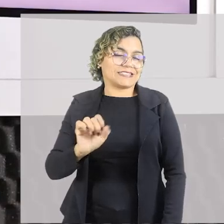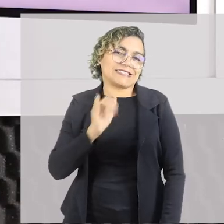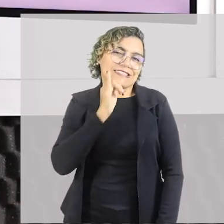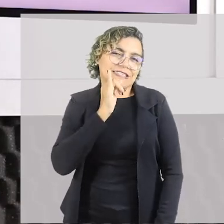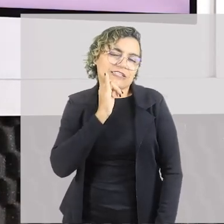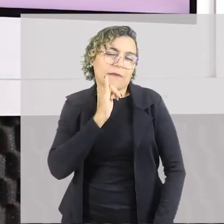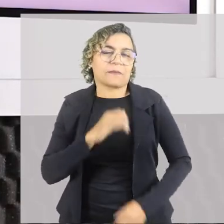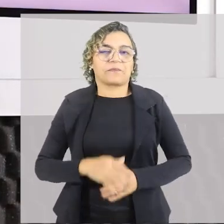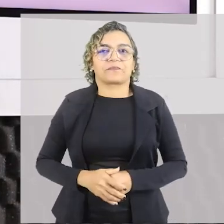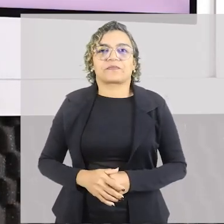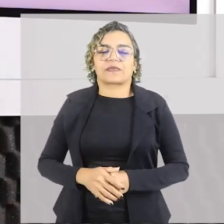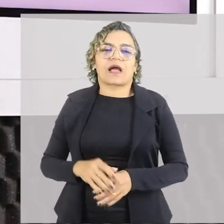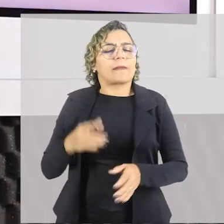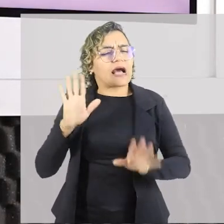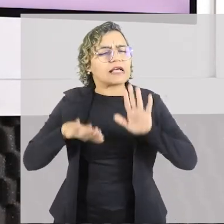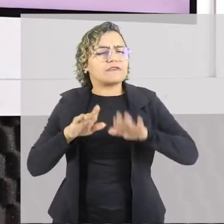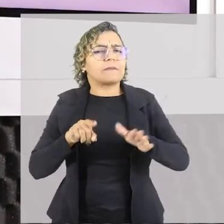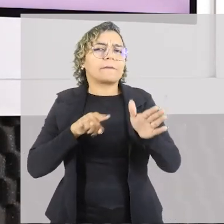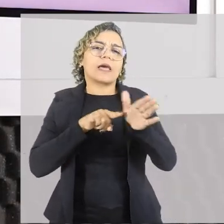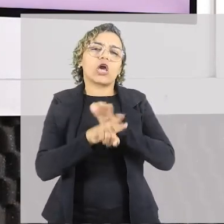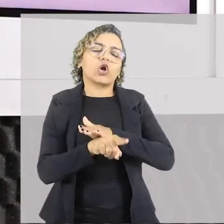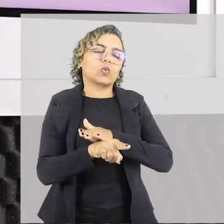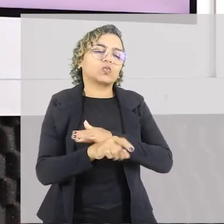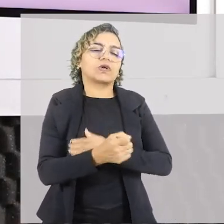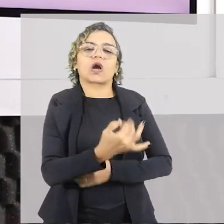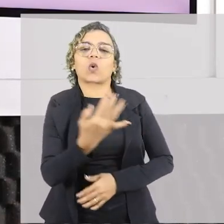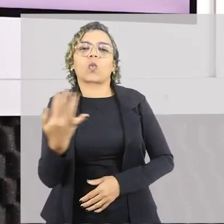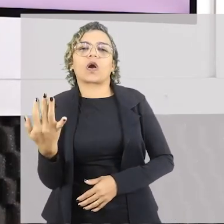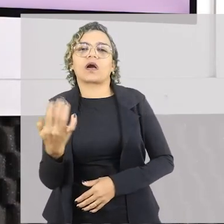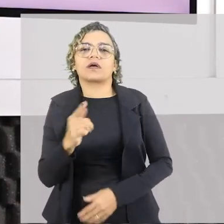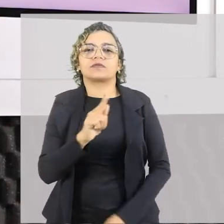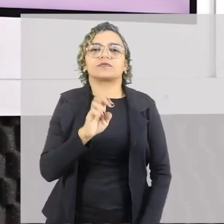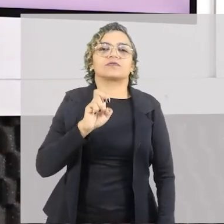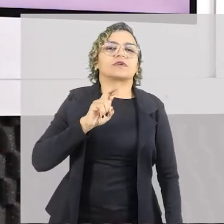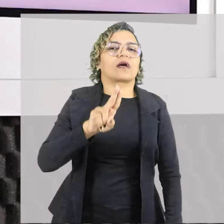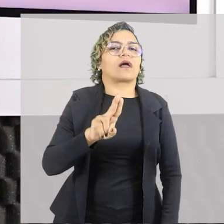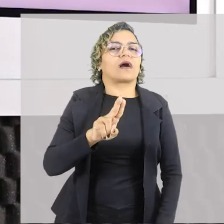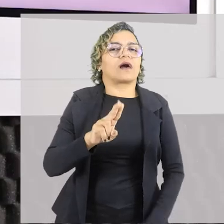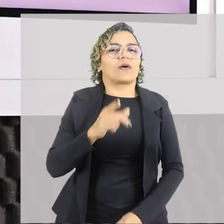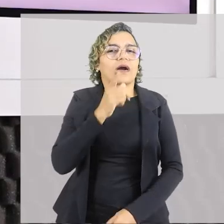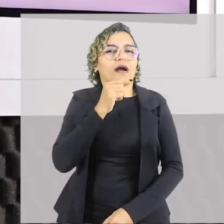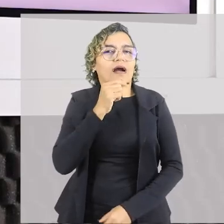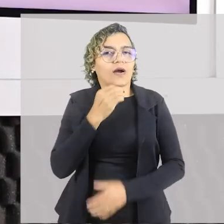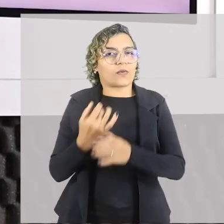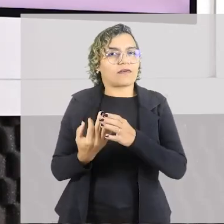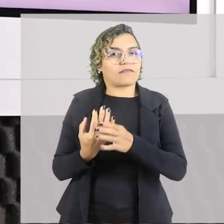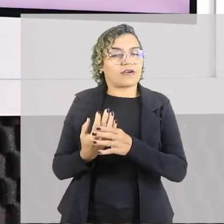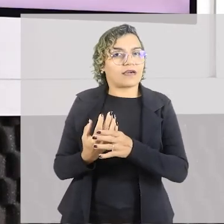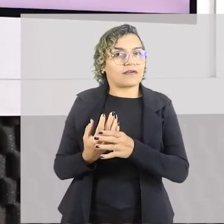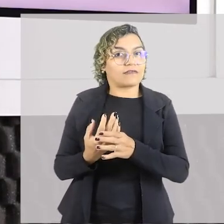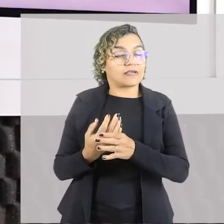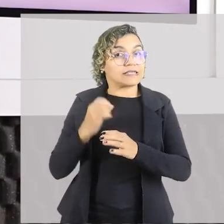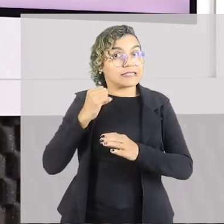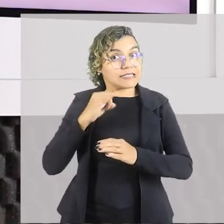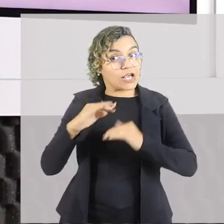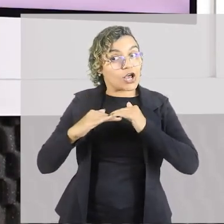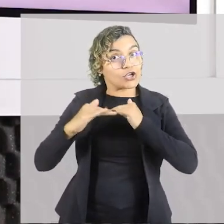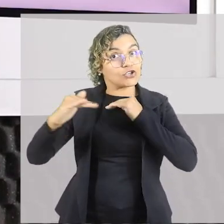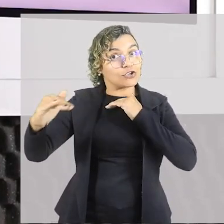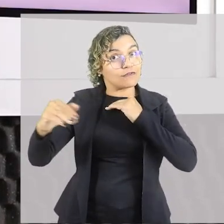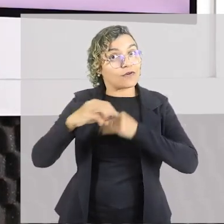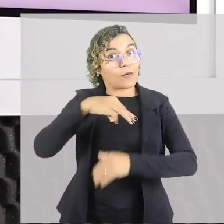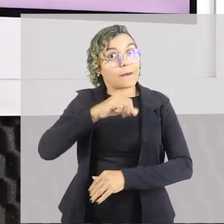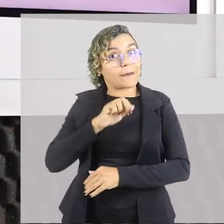é engraçado quando a gente pergunta para o aluno, a quantos graus a água ferve? Ele fala 100, calma. 100 é o nível do mar. Percebe